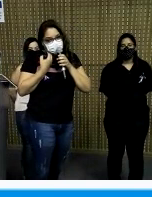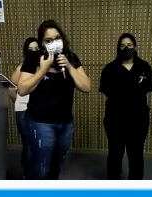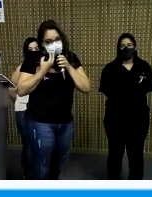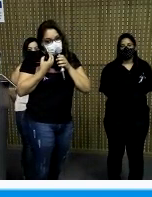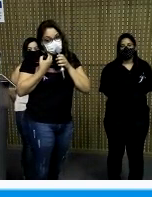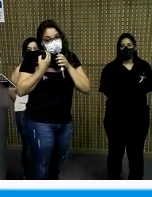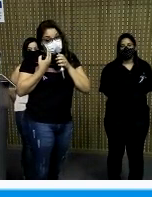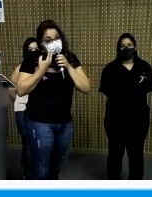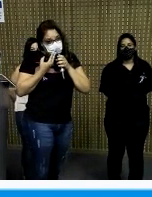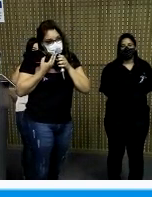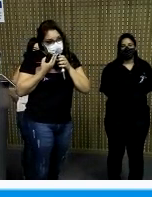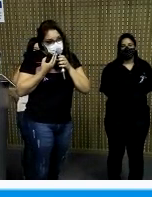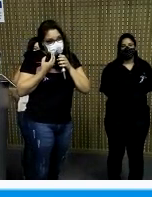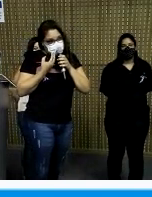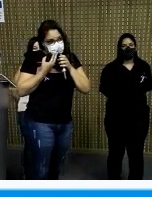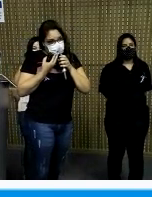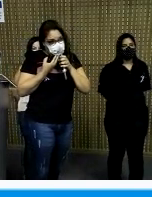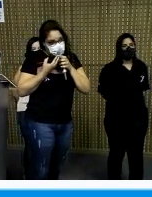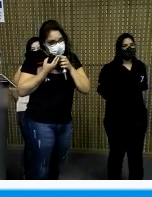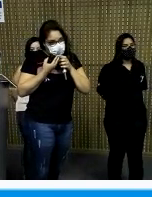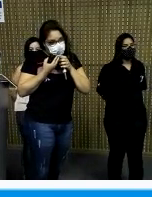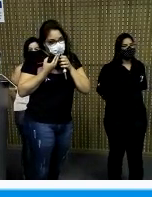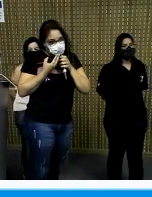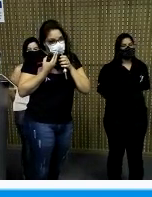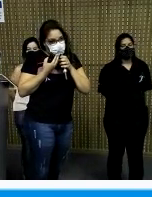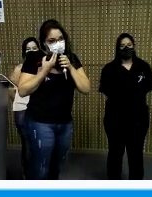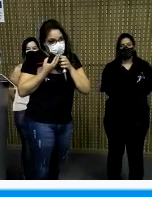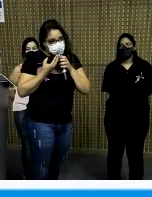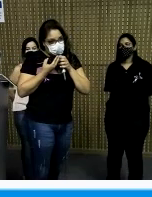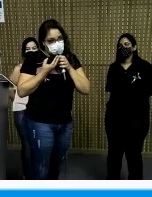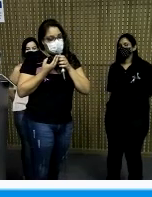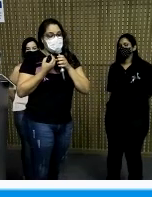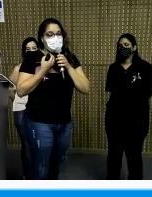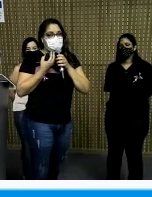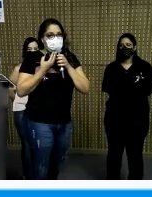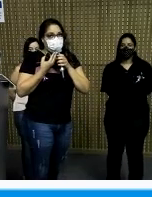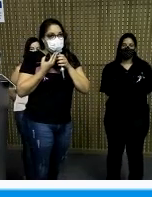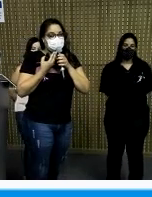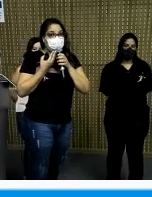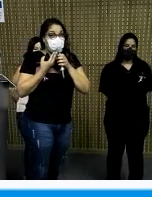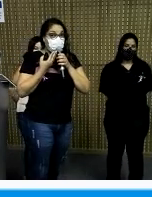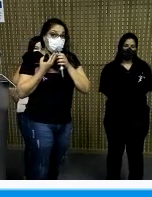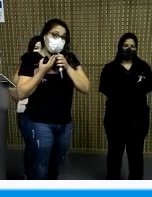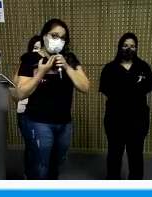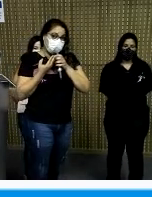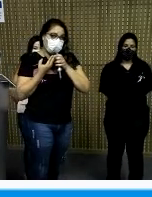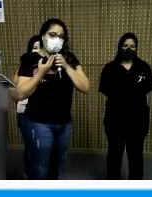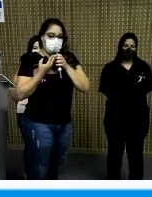sentar, conversar e planejar melhor as nossas atividades, porque é muito difícil, né, conforme foi falado, trabalhar